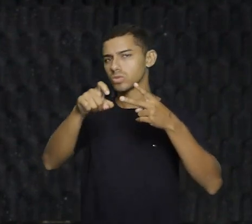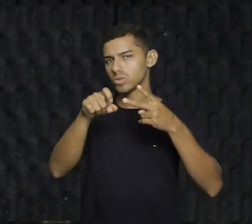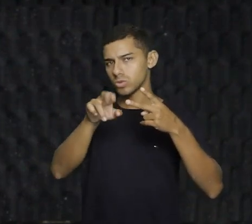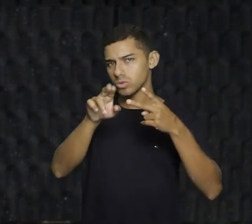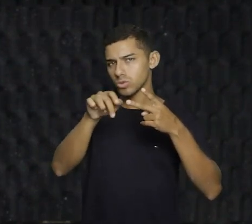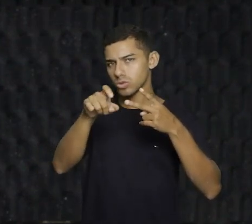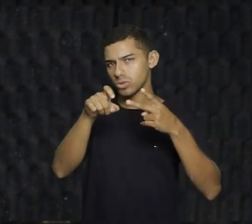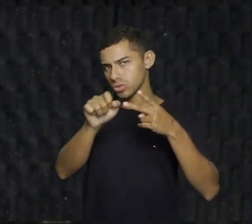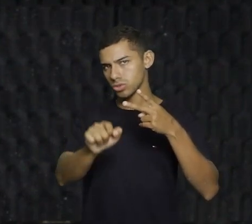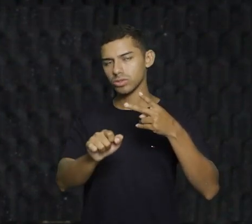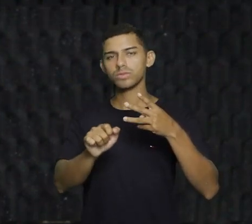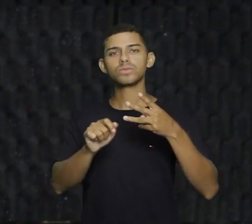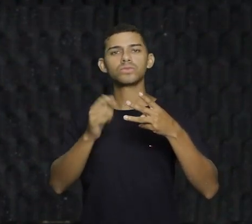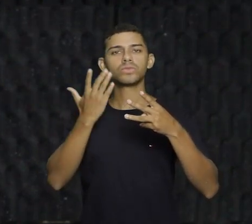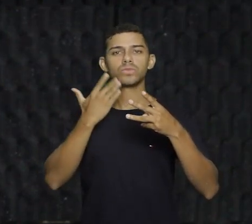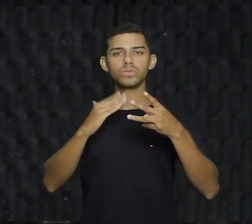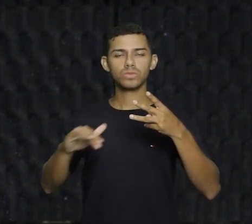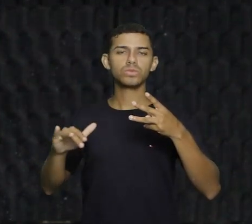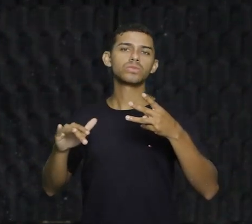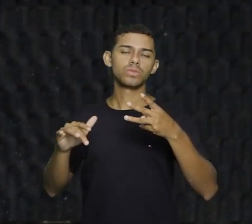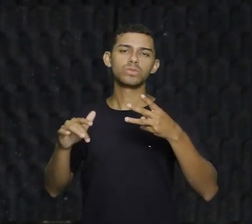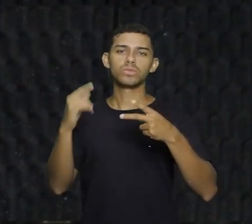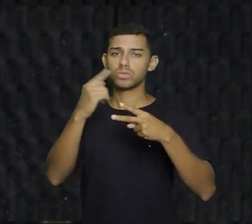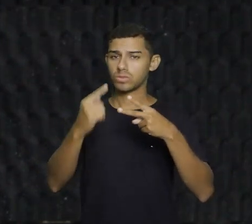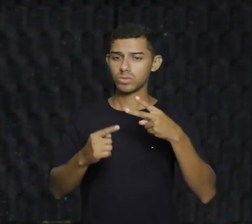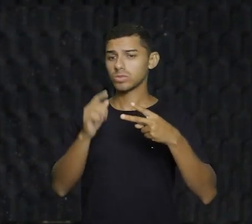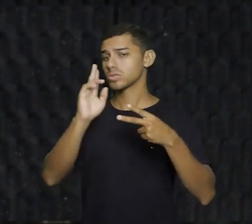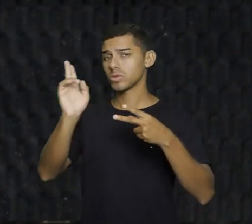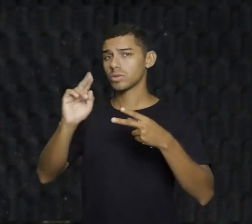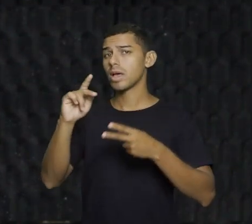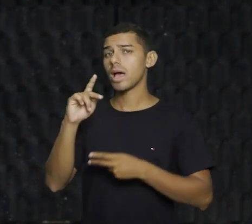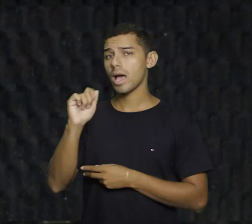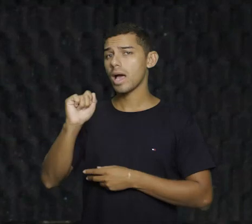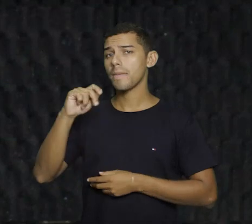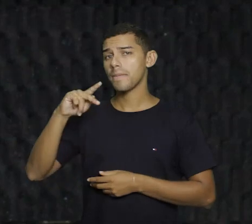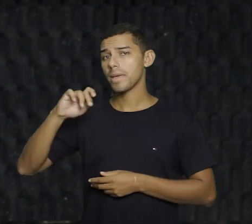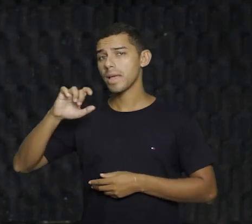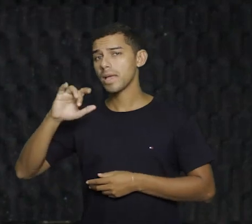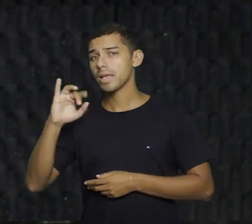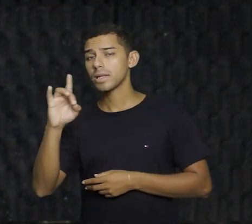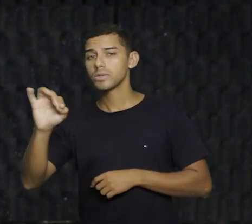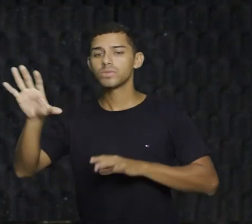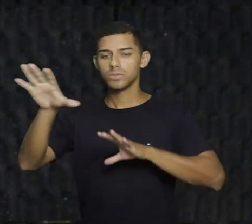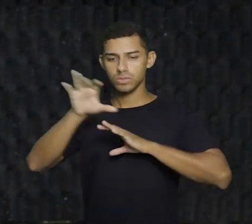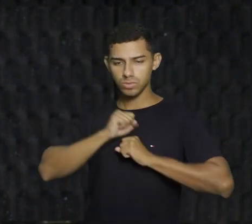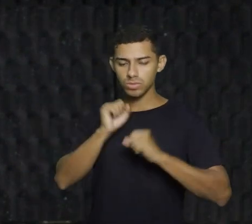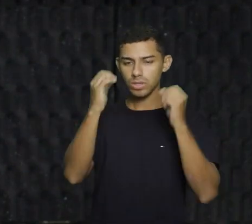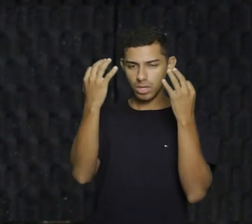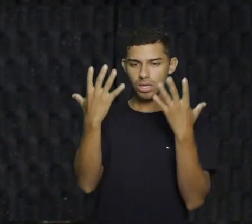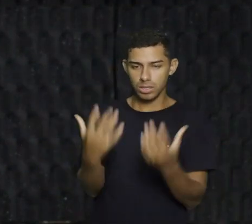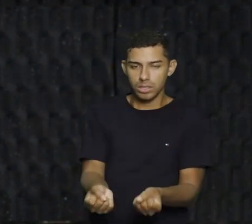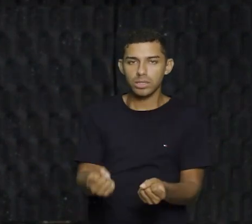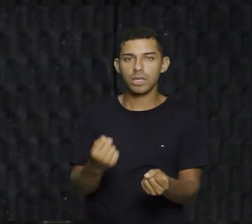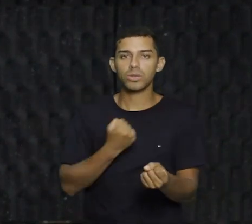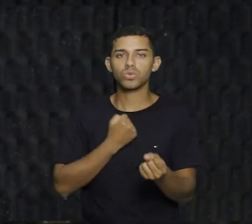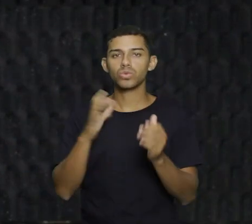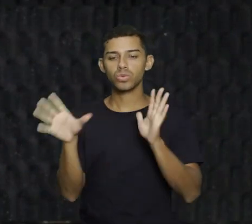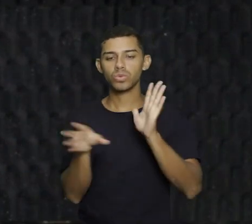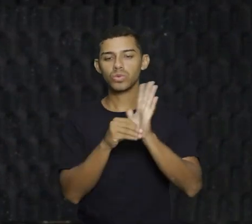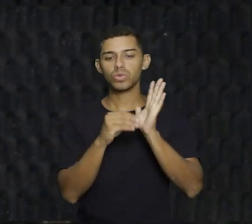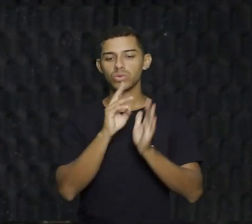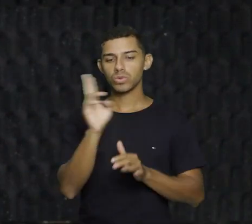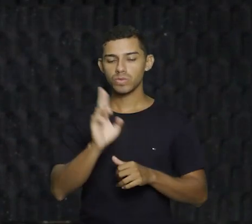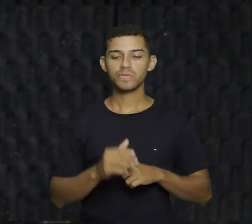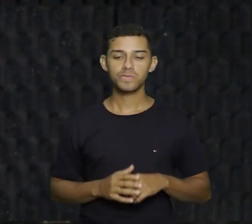foi apresentadora de programas infantis. Os dois nomes são apelidos. E aí eles incorporaram nos nomes. No